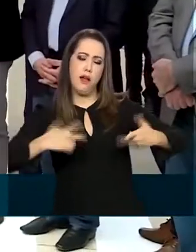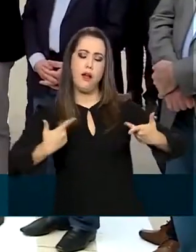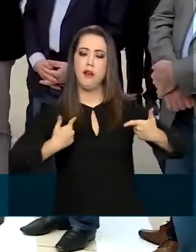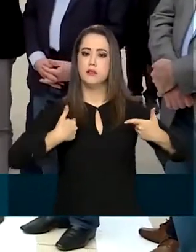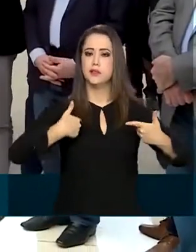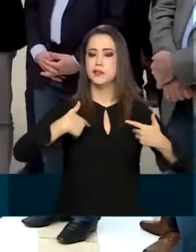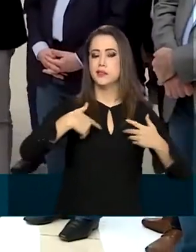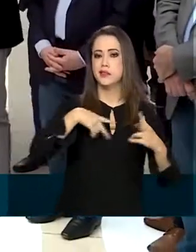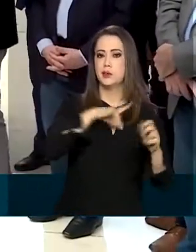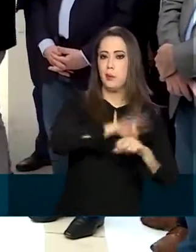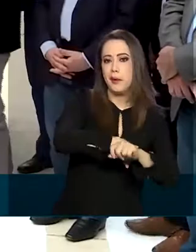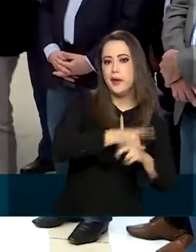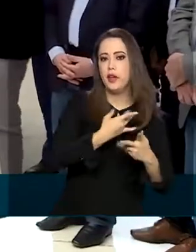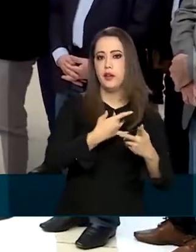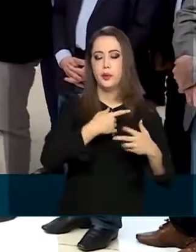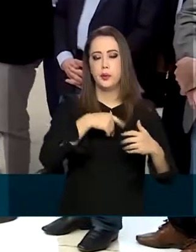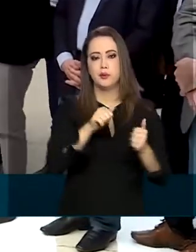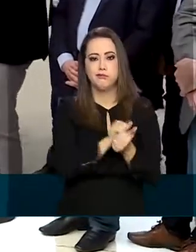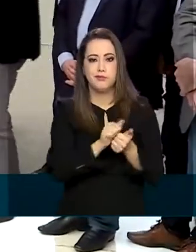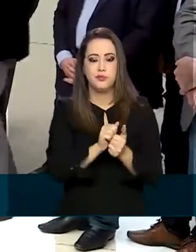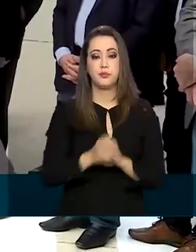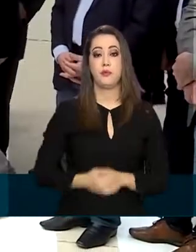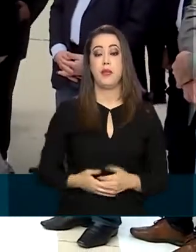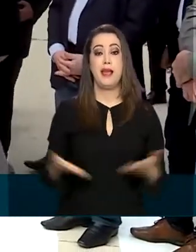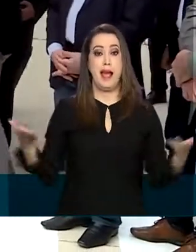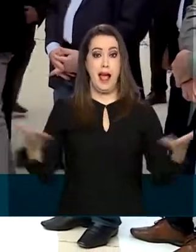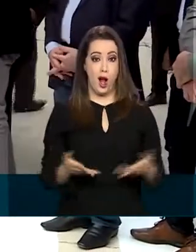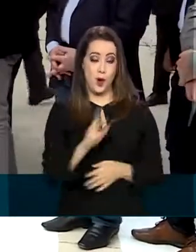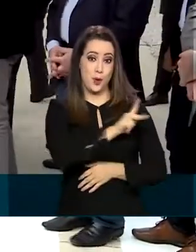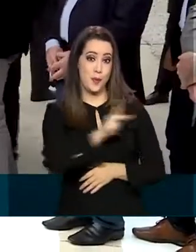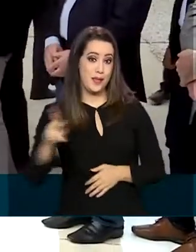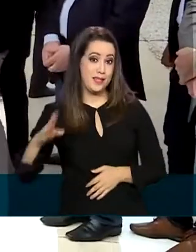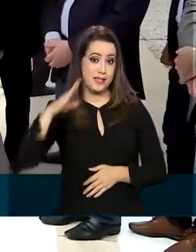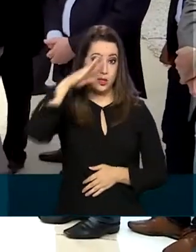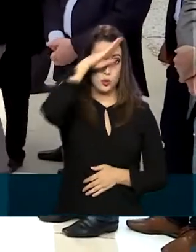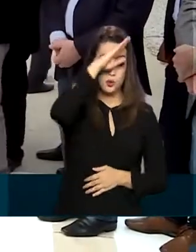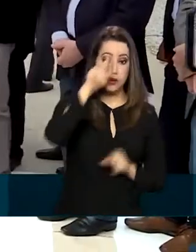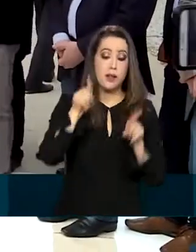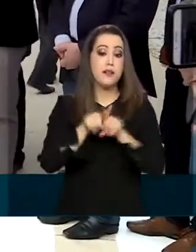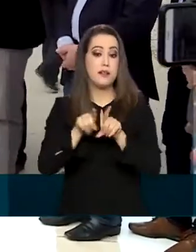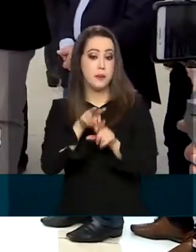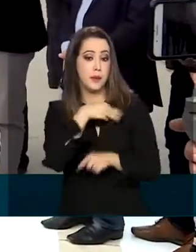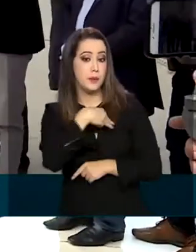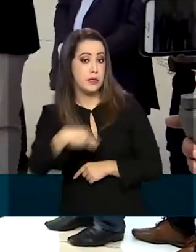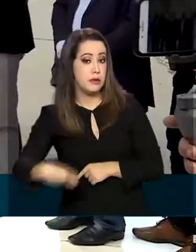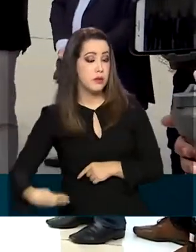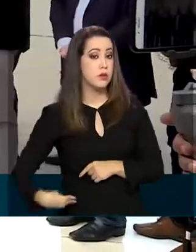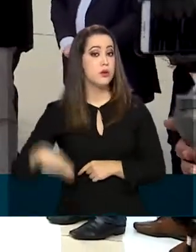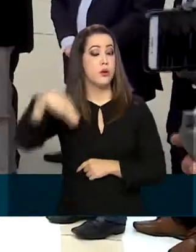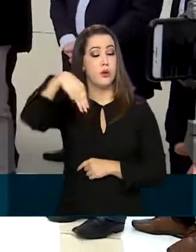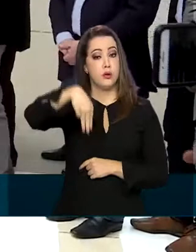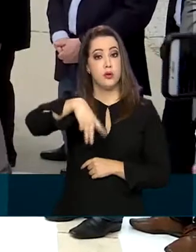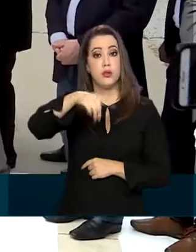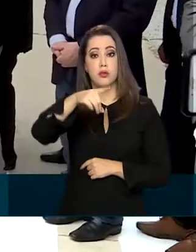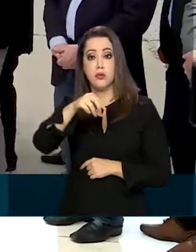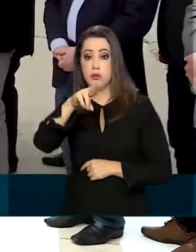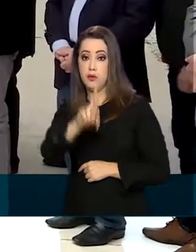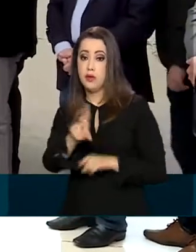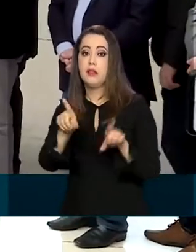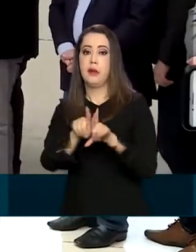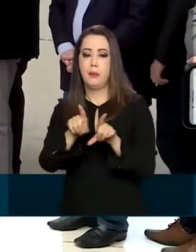Nesse momento, convidamos o presidente da República, o ministro do Estado do Desenvolvimento Regional,